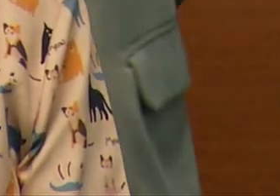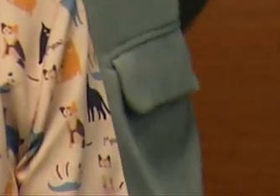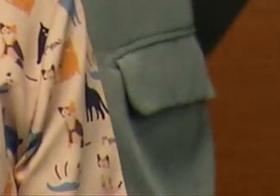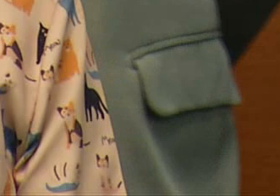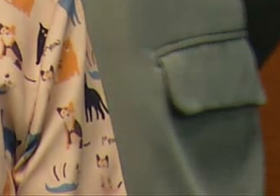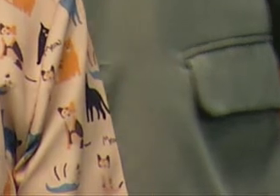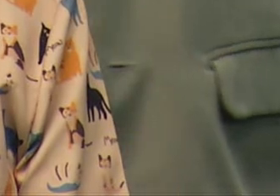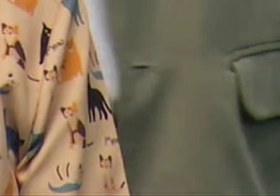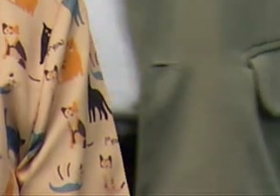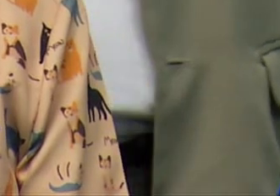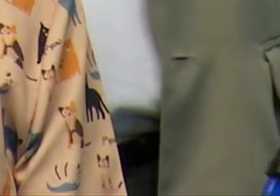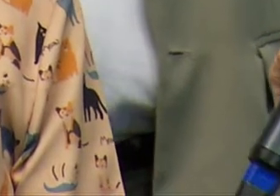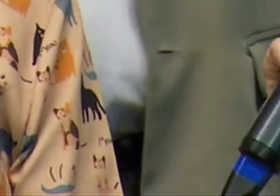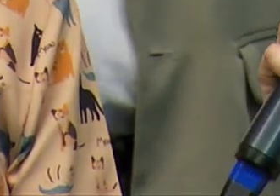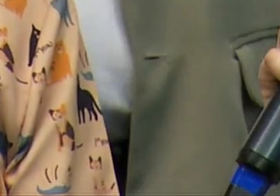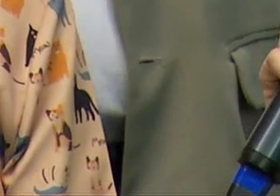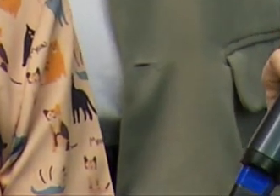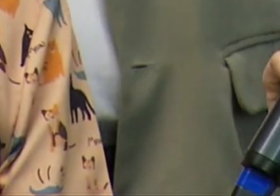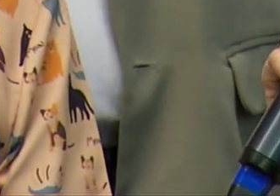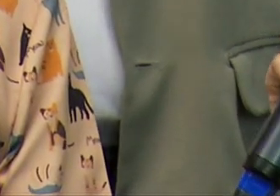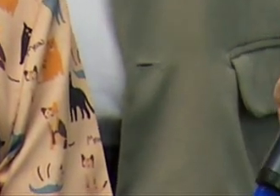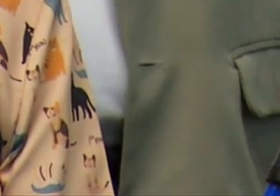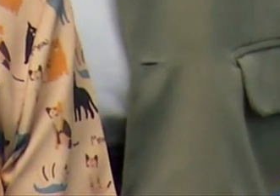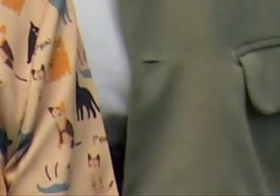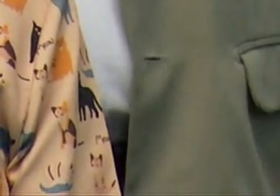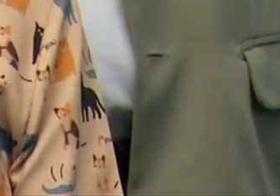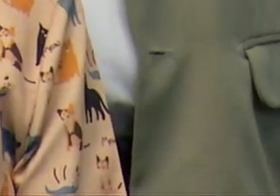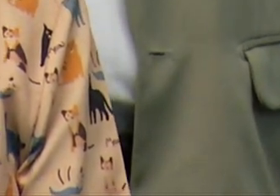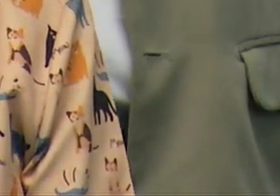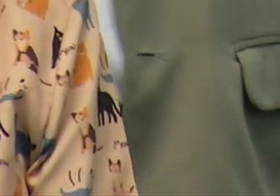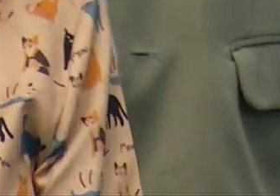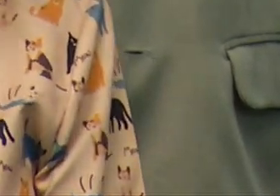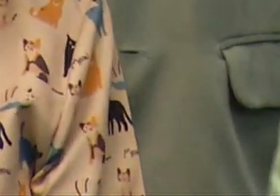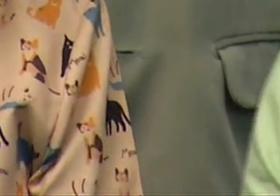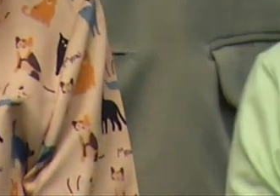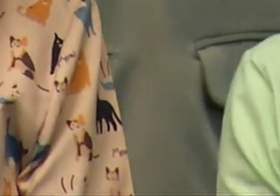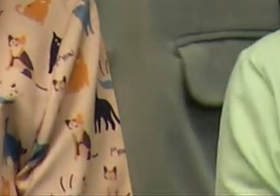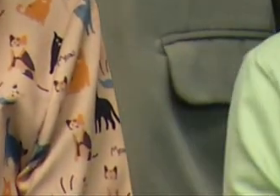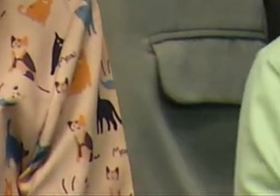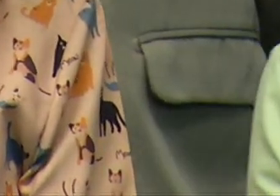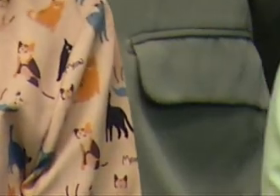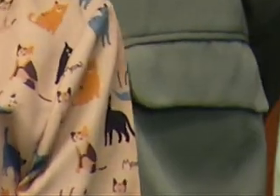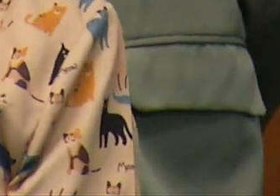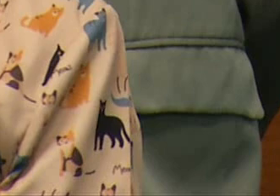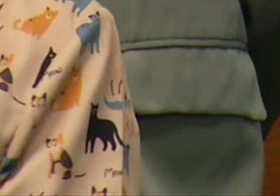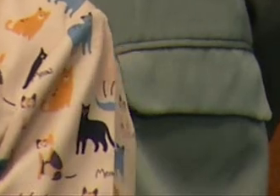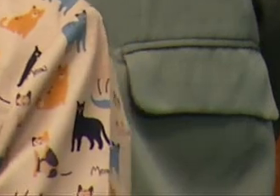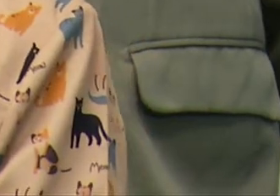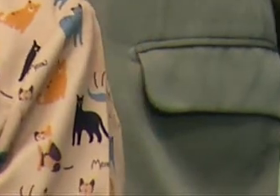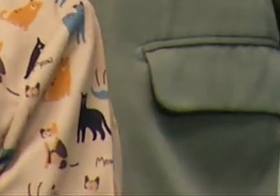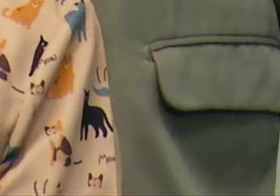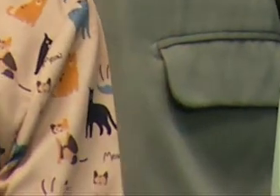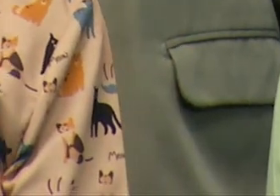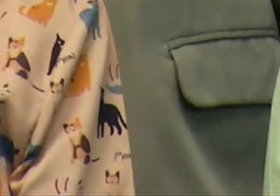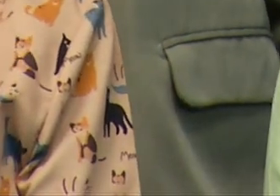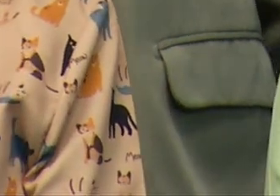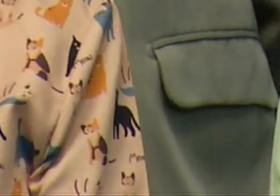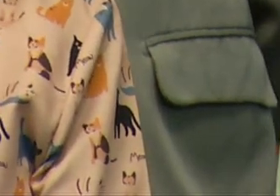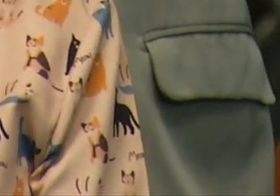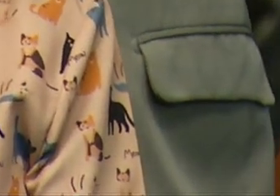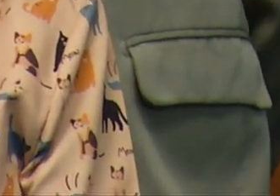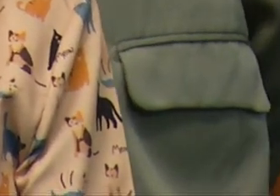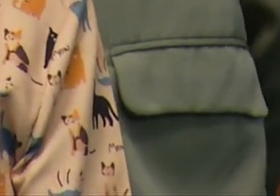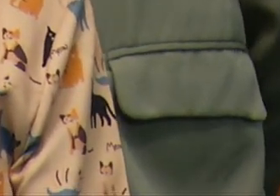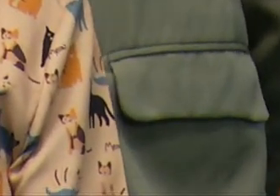gente sabe o quanto que é importante termos jornalistas sérios que traz a informação correta num tempo tão difícil de